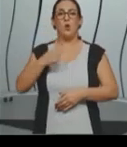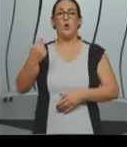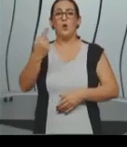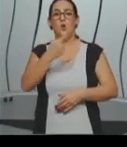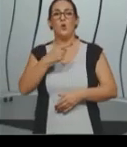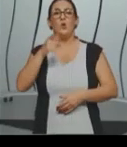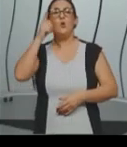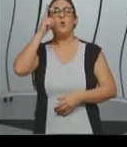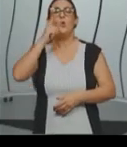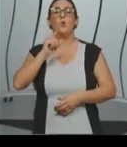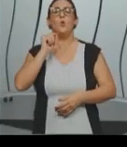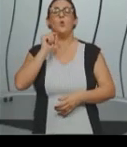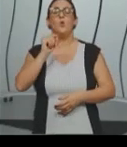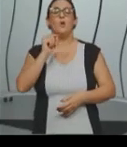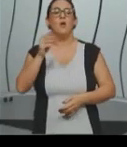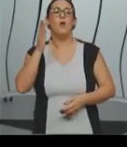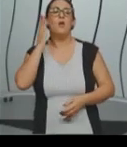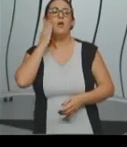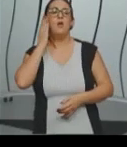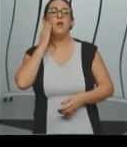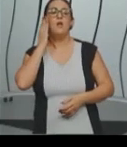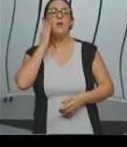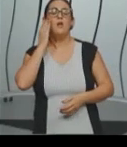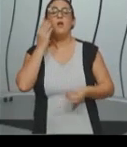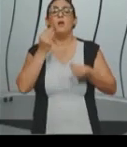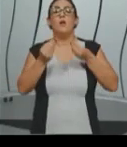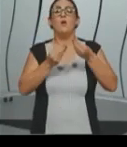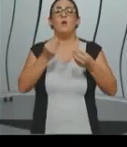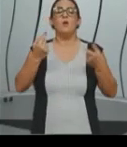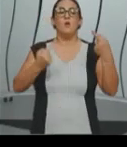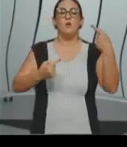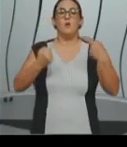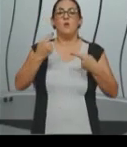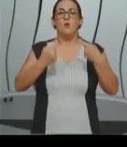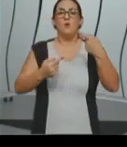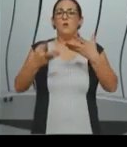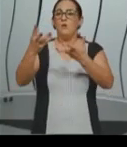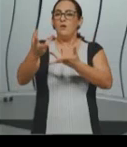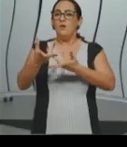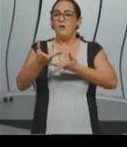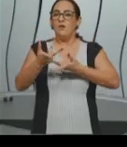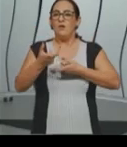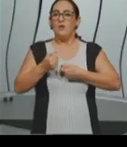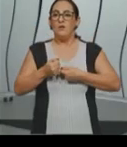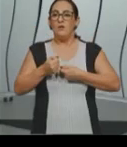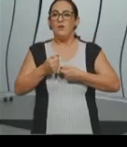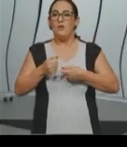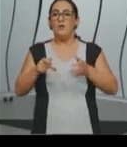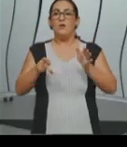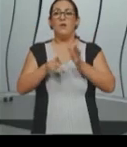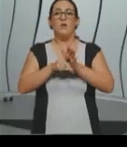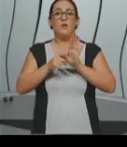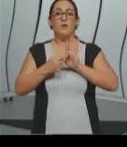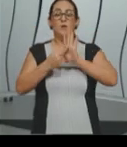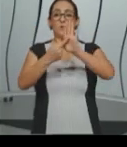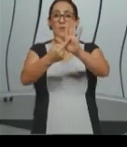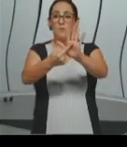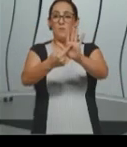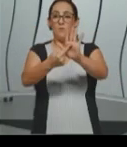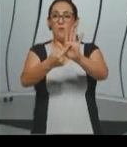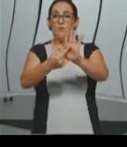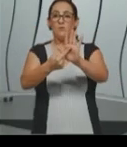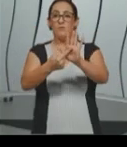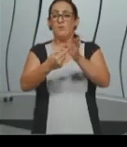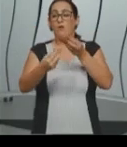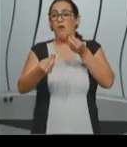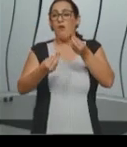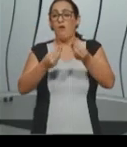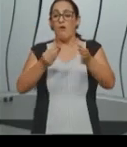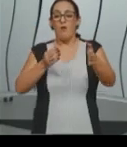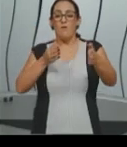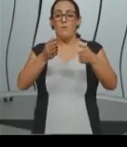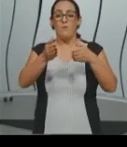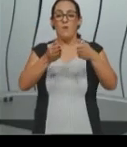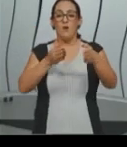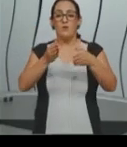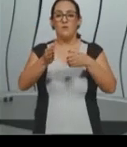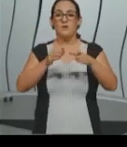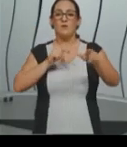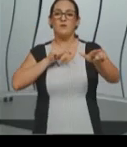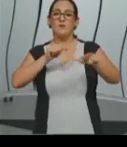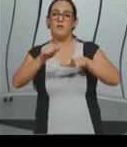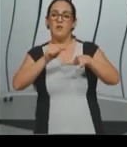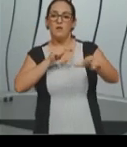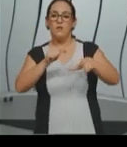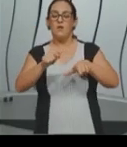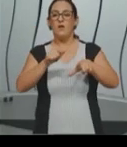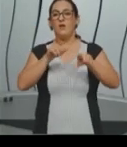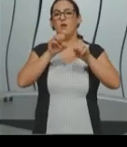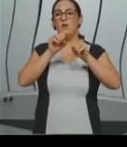as políticas adotadas no pós-abolição, elas refletem diretamente na situação atual do acesso ao trabalho, à